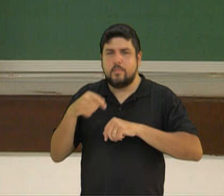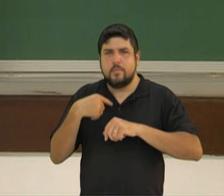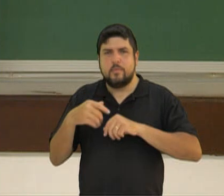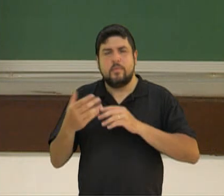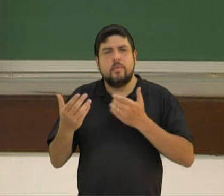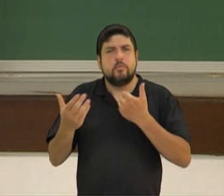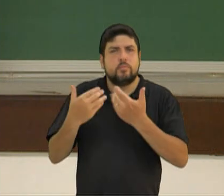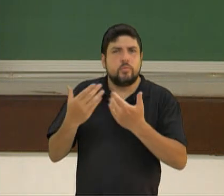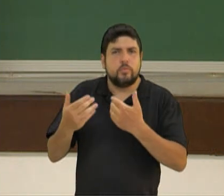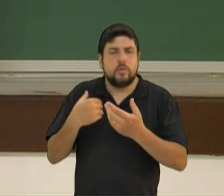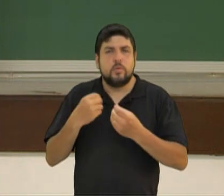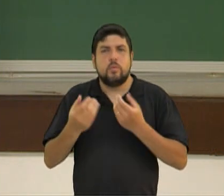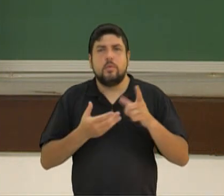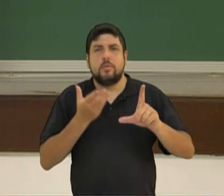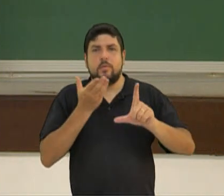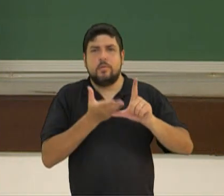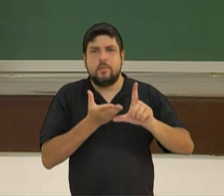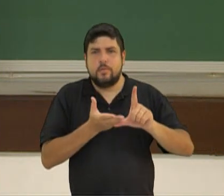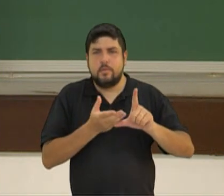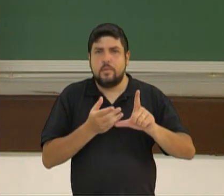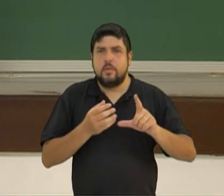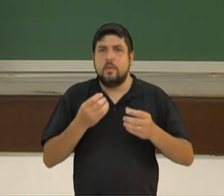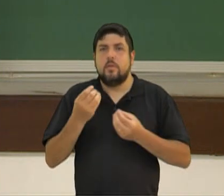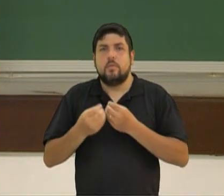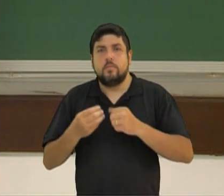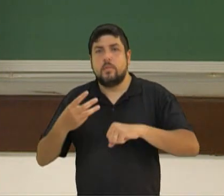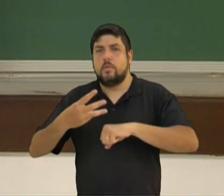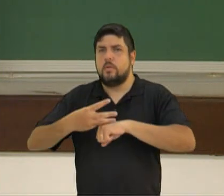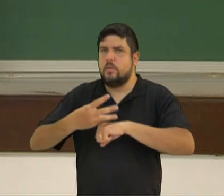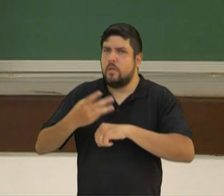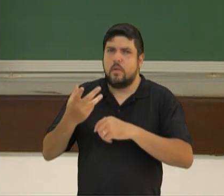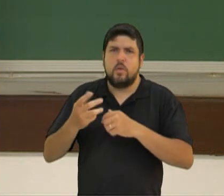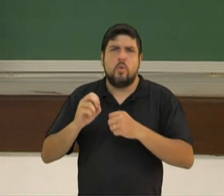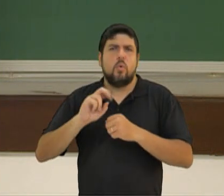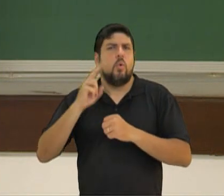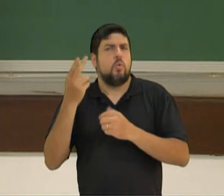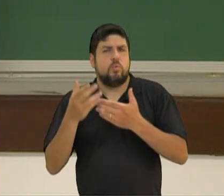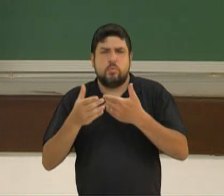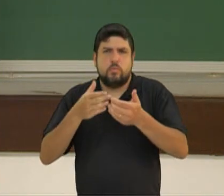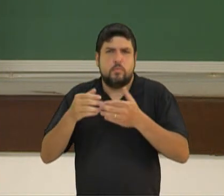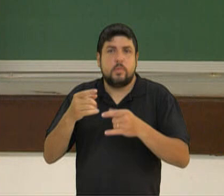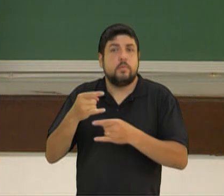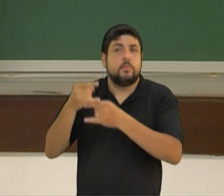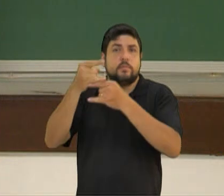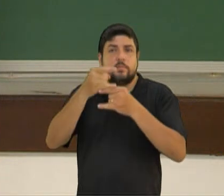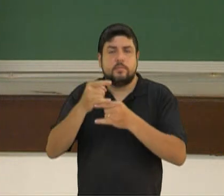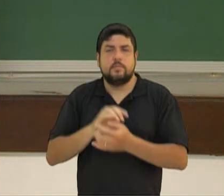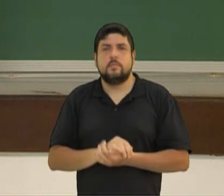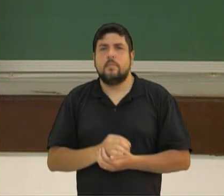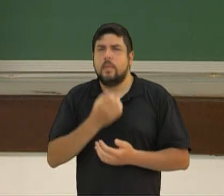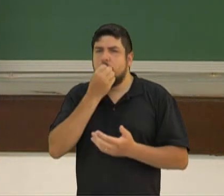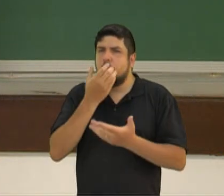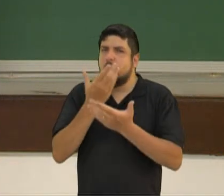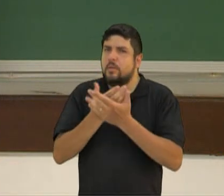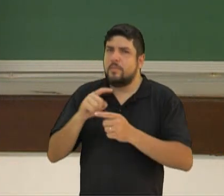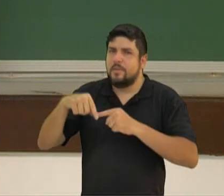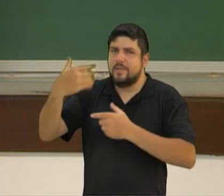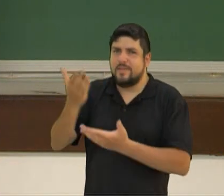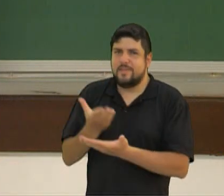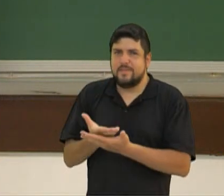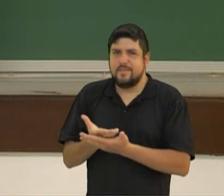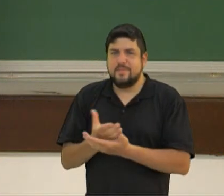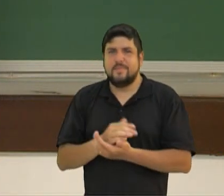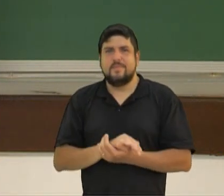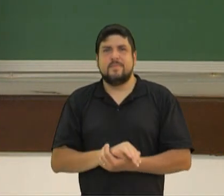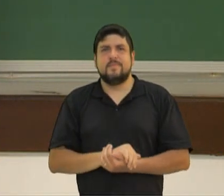professora, pelo Classroom, pelo WhatsApp, um outro meio, até pelos Meets. Bons estudos e até a próxima!